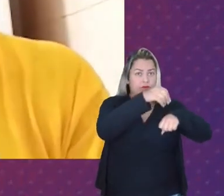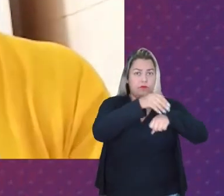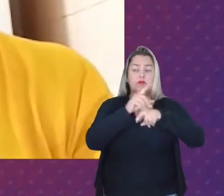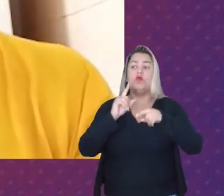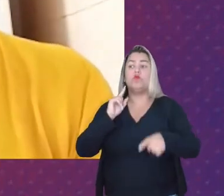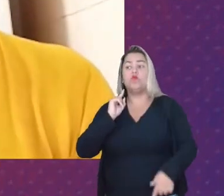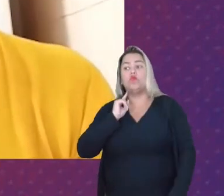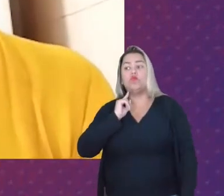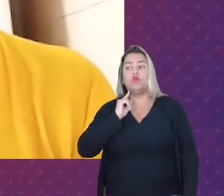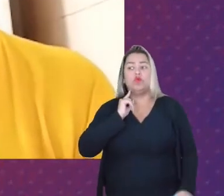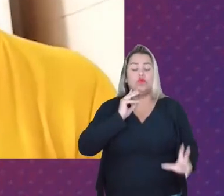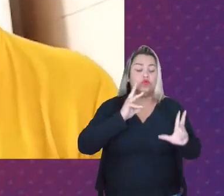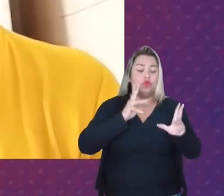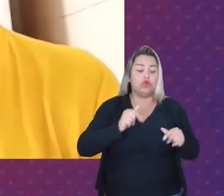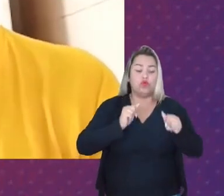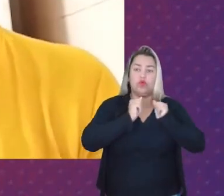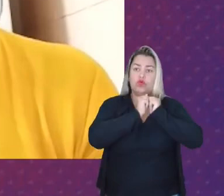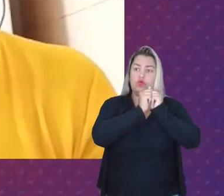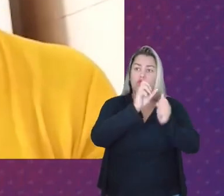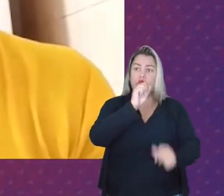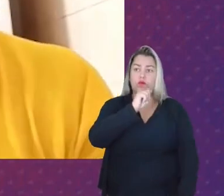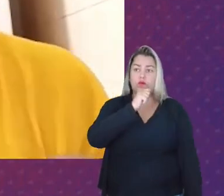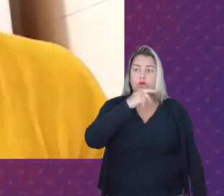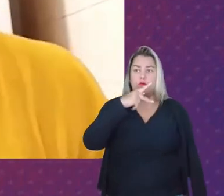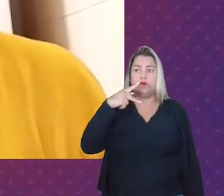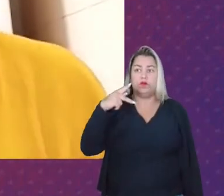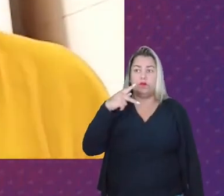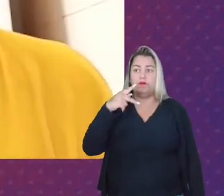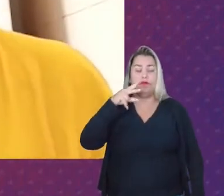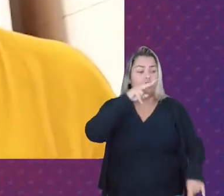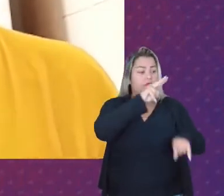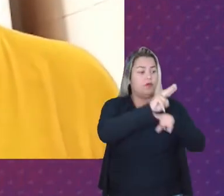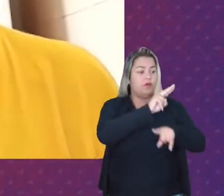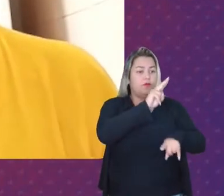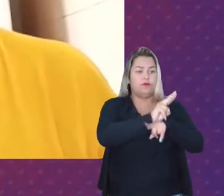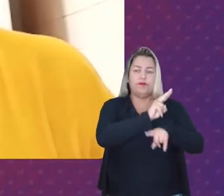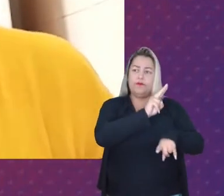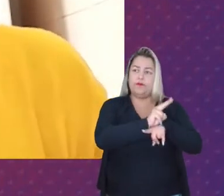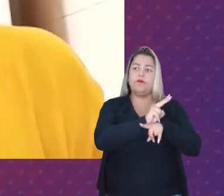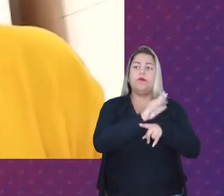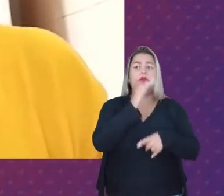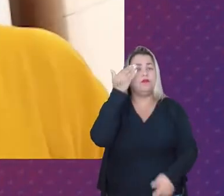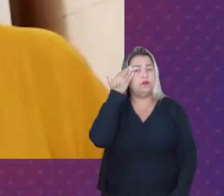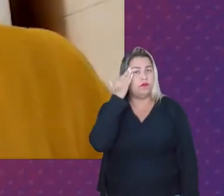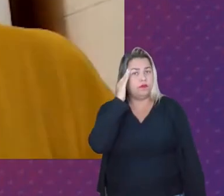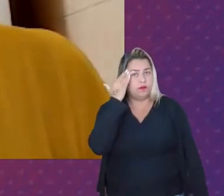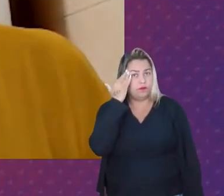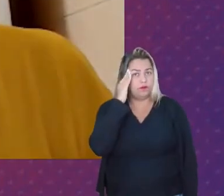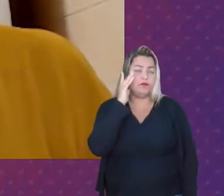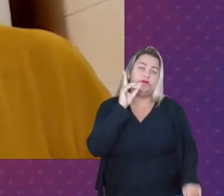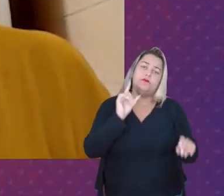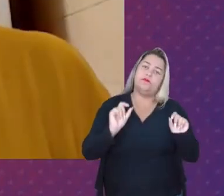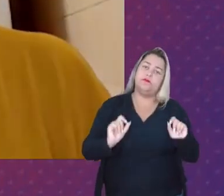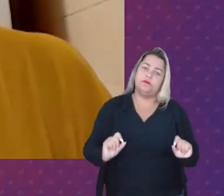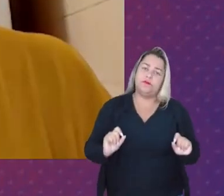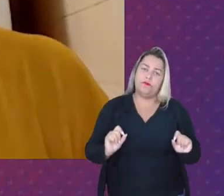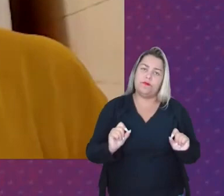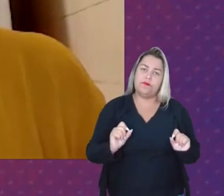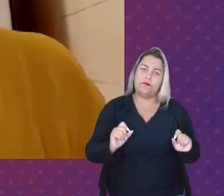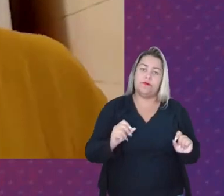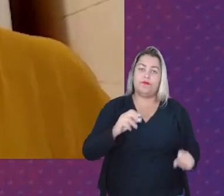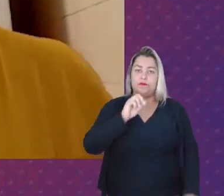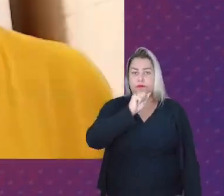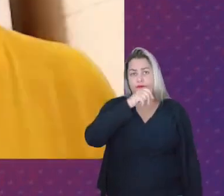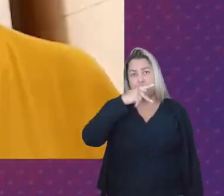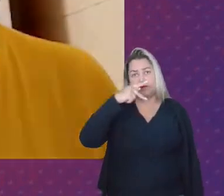né, junto com os aplicativos. E nós não defendemos aplicativo, porque a gente entende que essas plataformas,